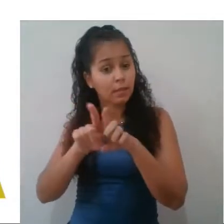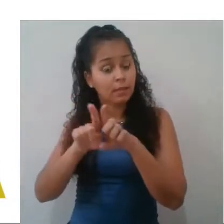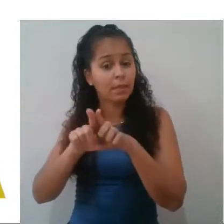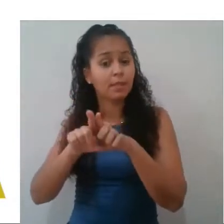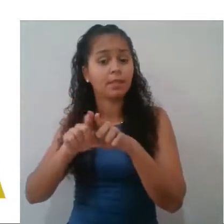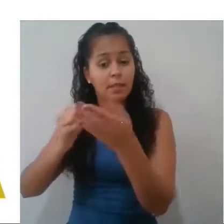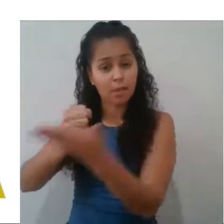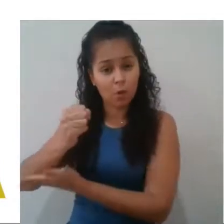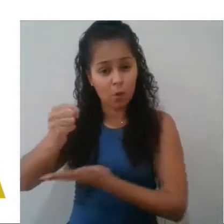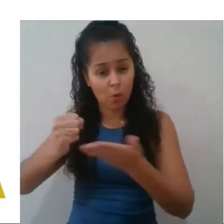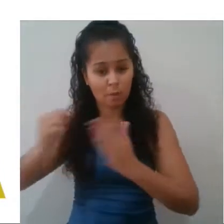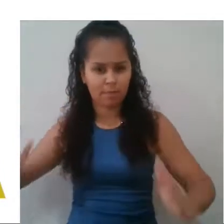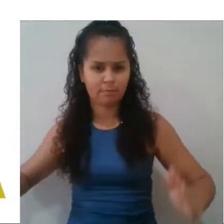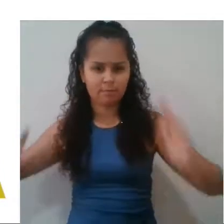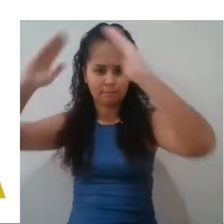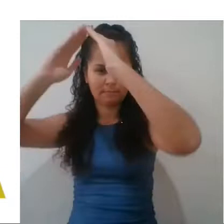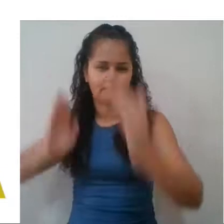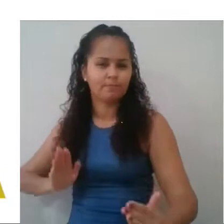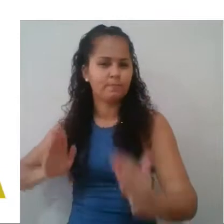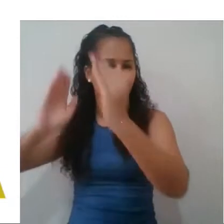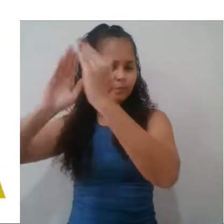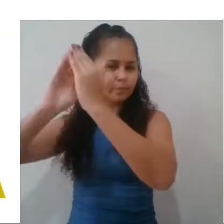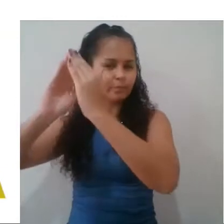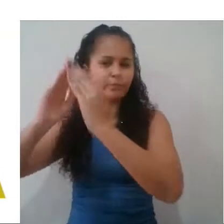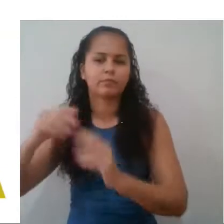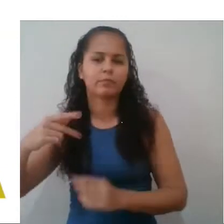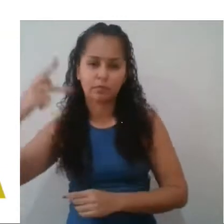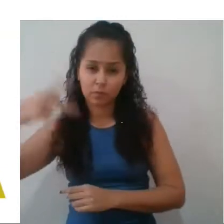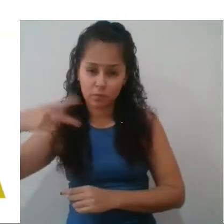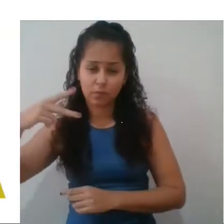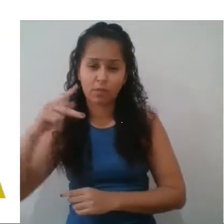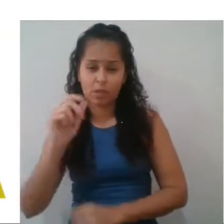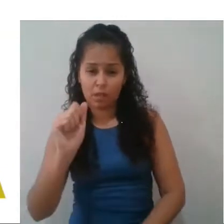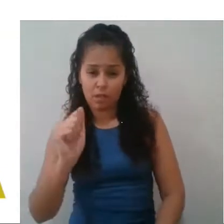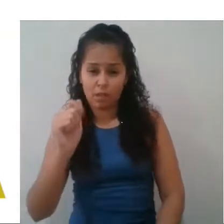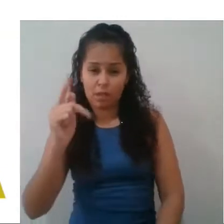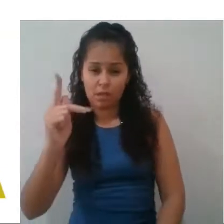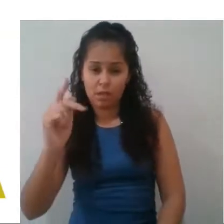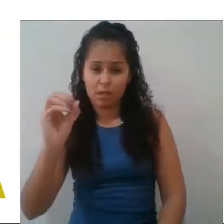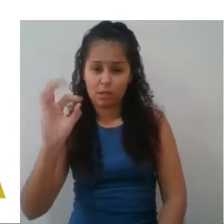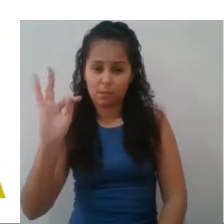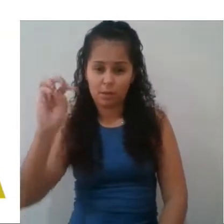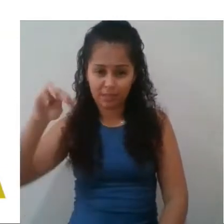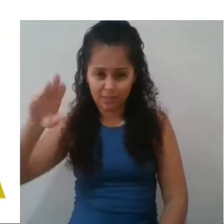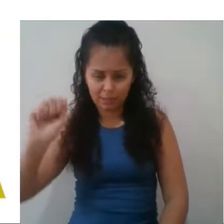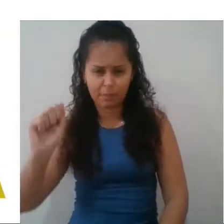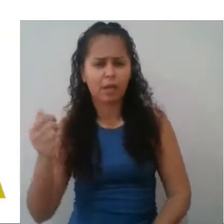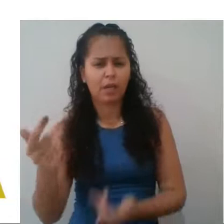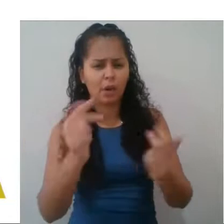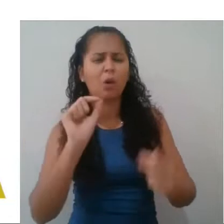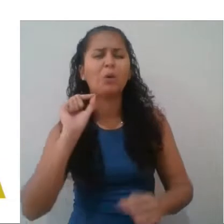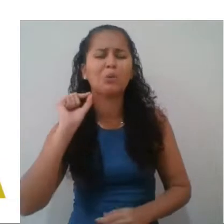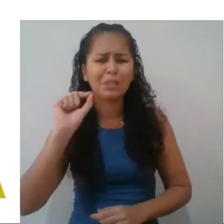da pirâmide que está logo acima desse tronco. Portanto, os apótomas serão iguais. Um apótoma é